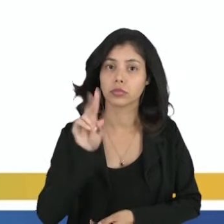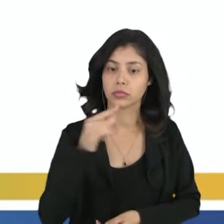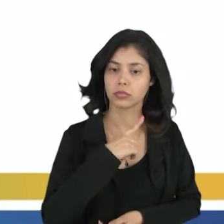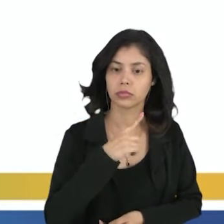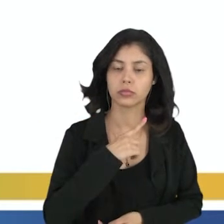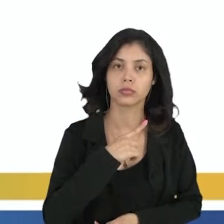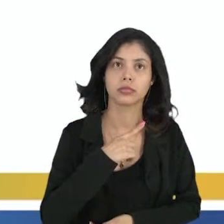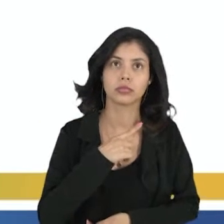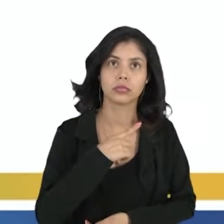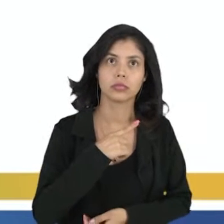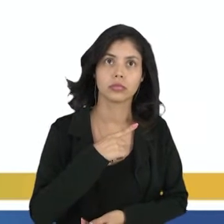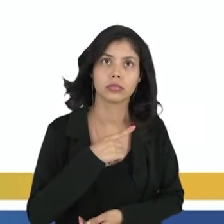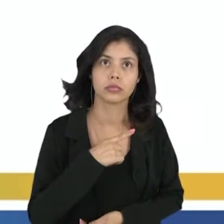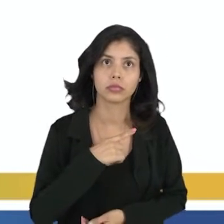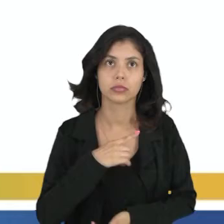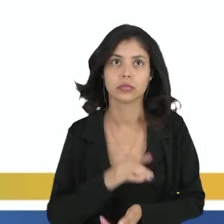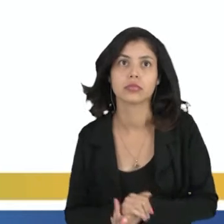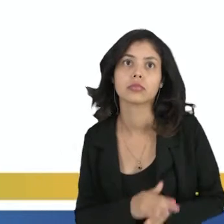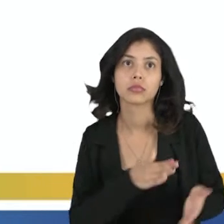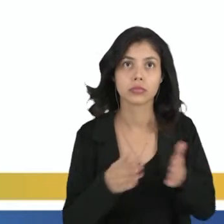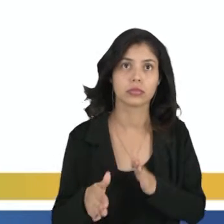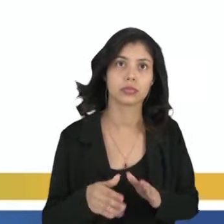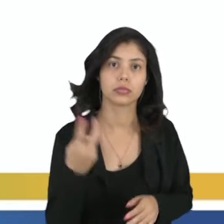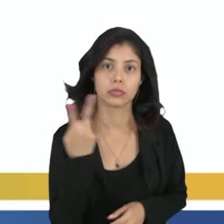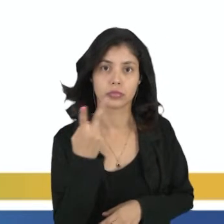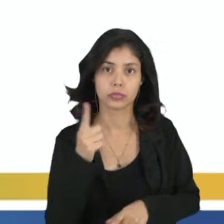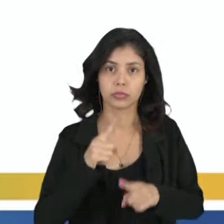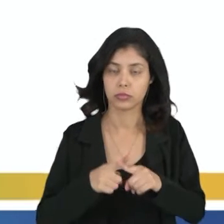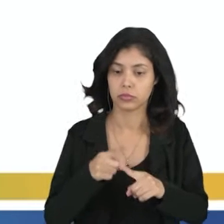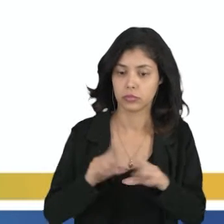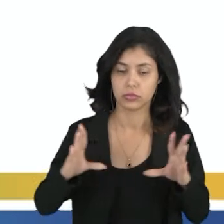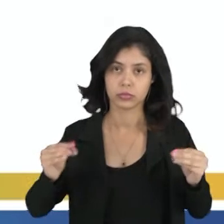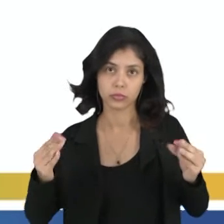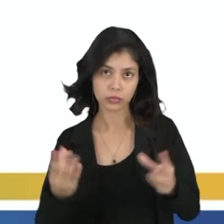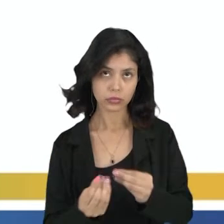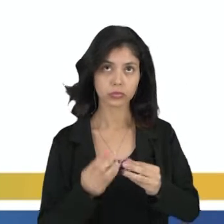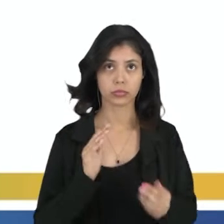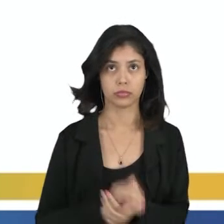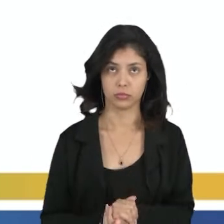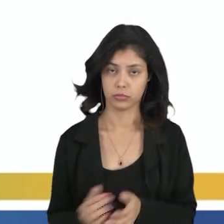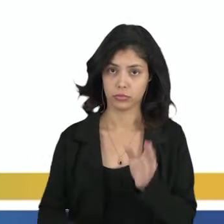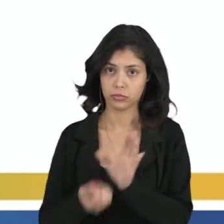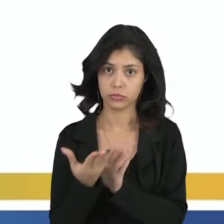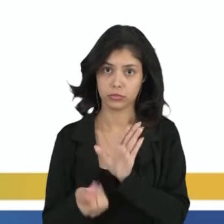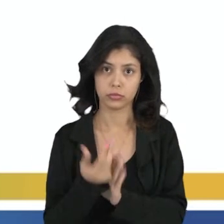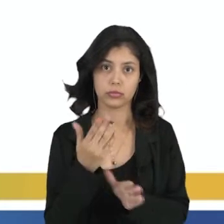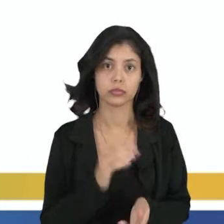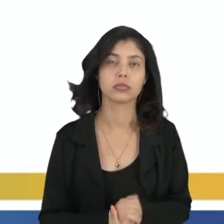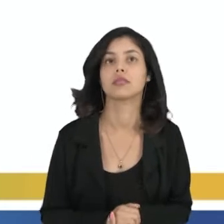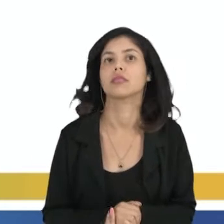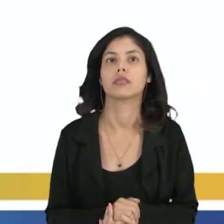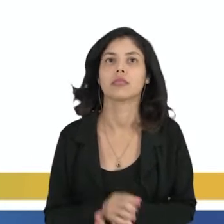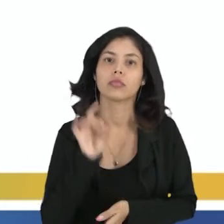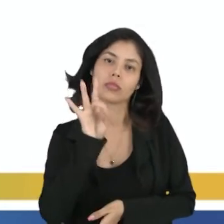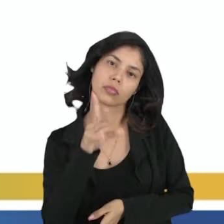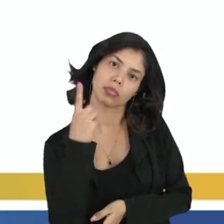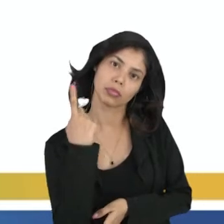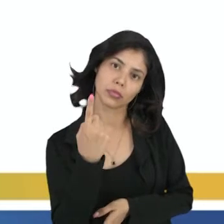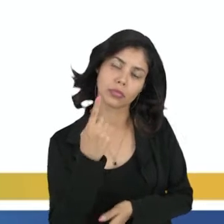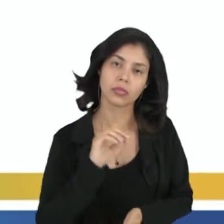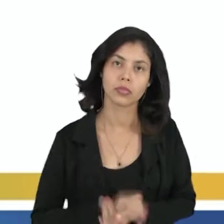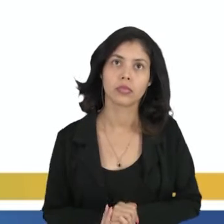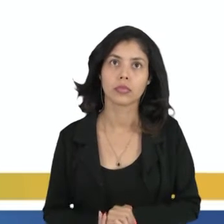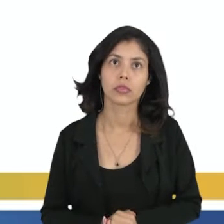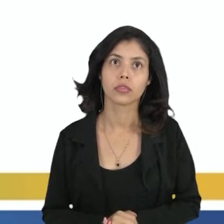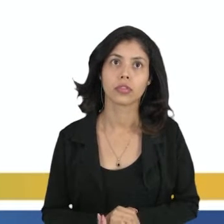vai ter, no lado dos reagentes, 2 ou mais substâncias e no produto, apenas uma.